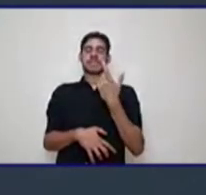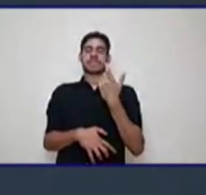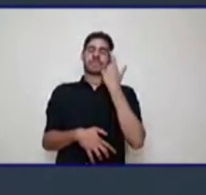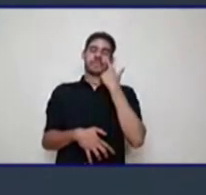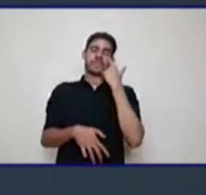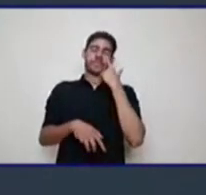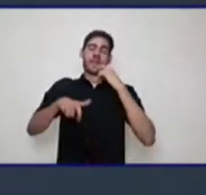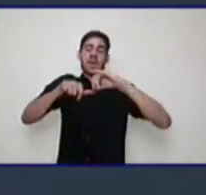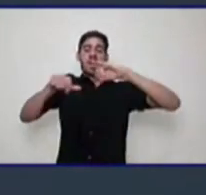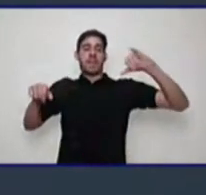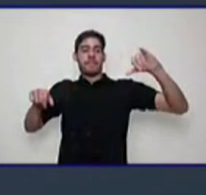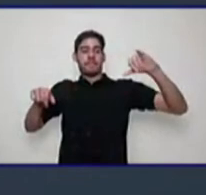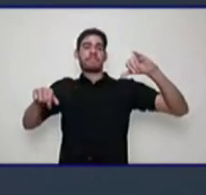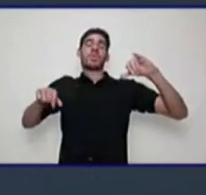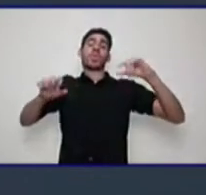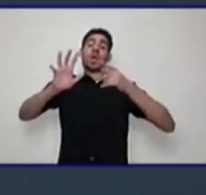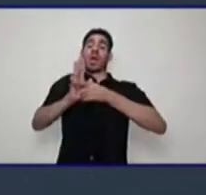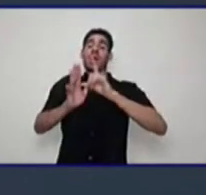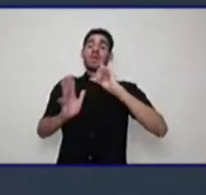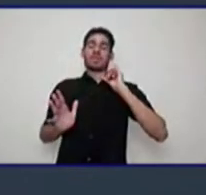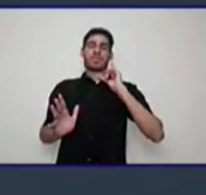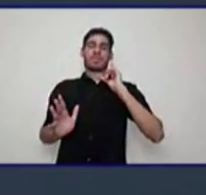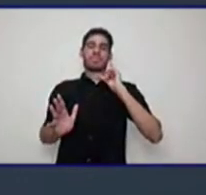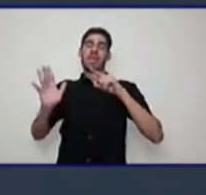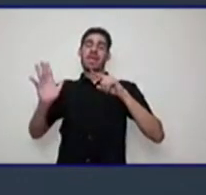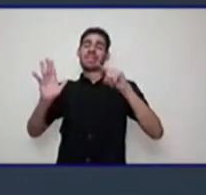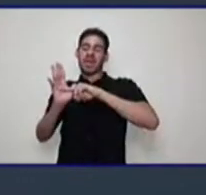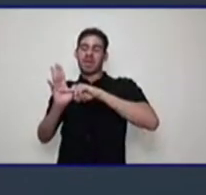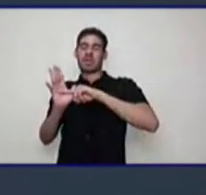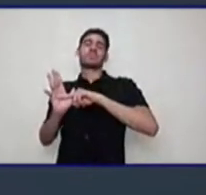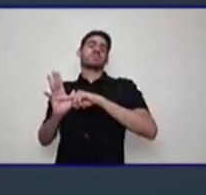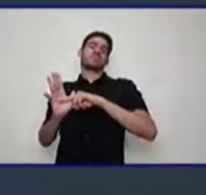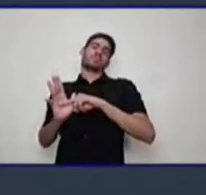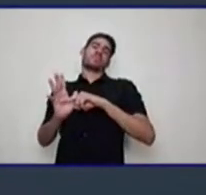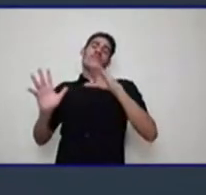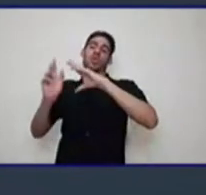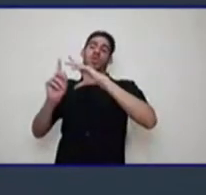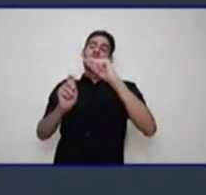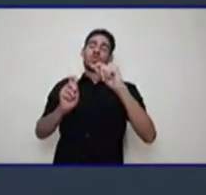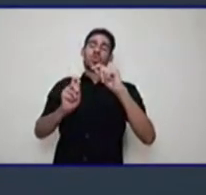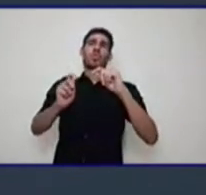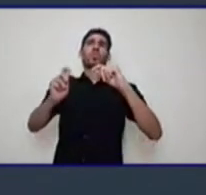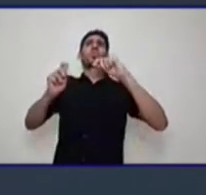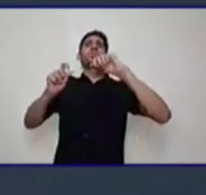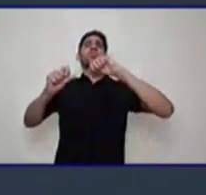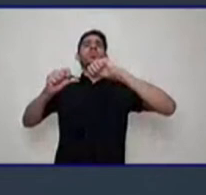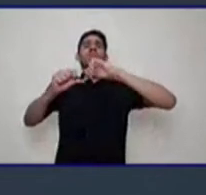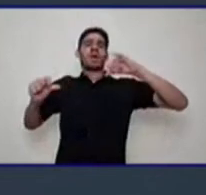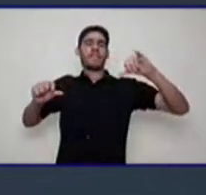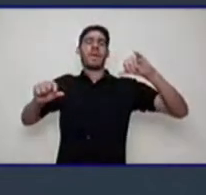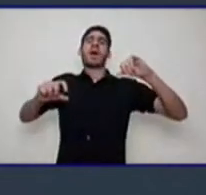propaganda antecipada negativa, toda manifestação